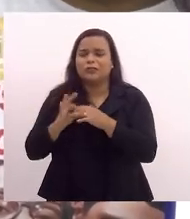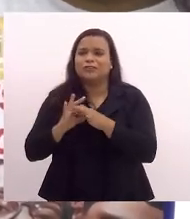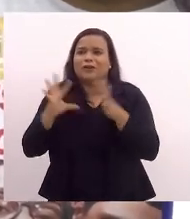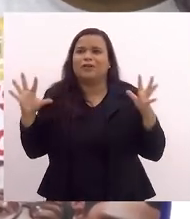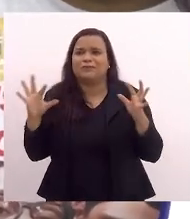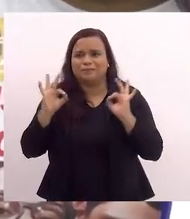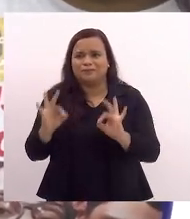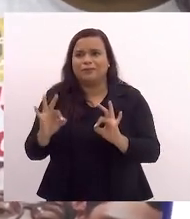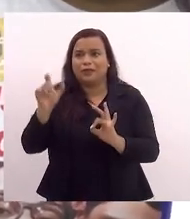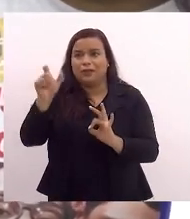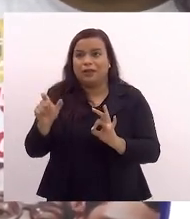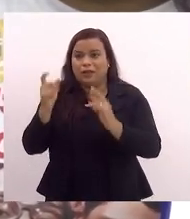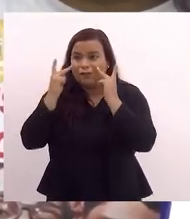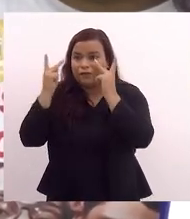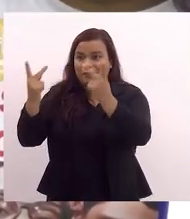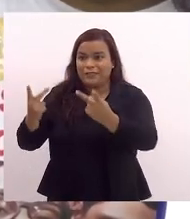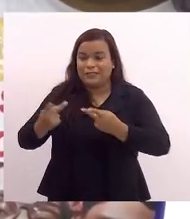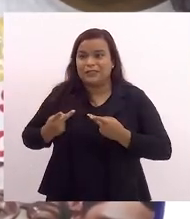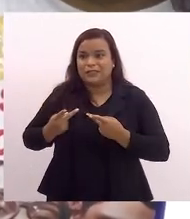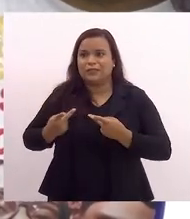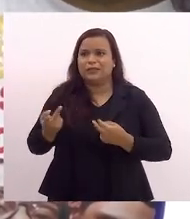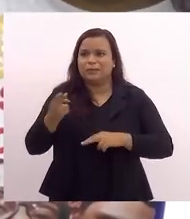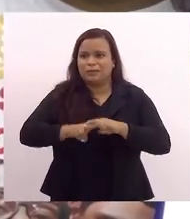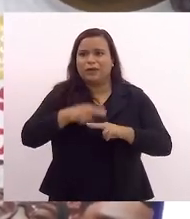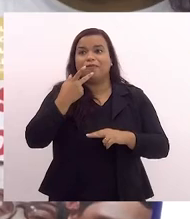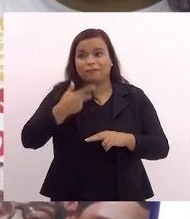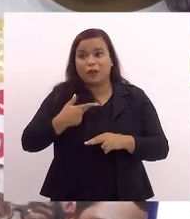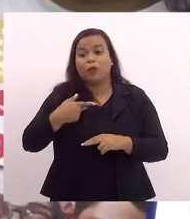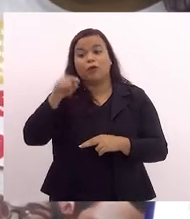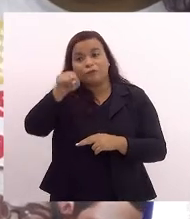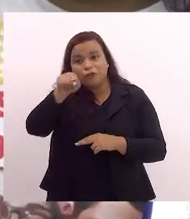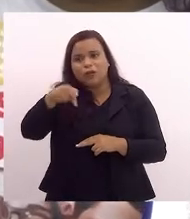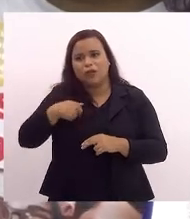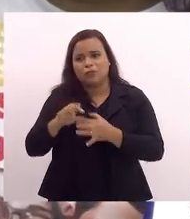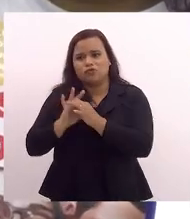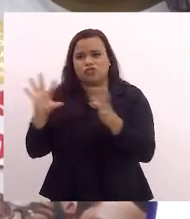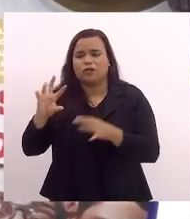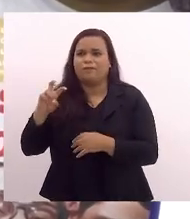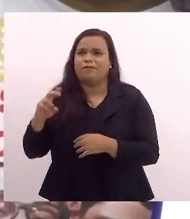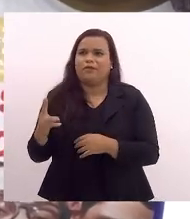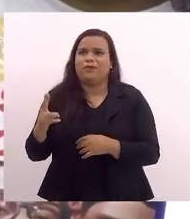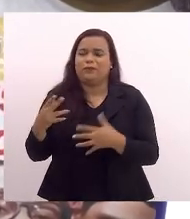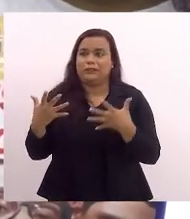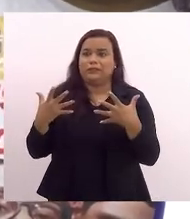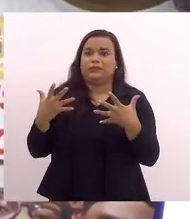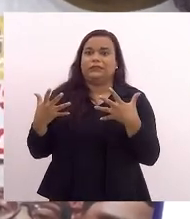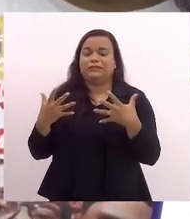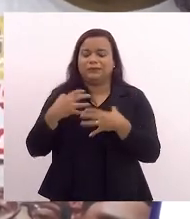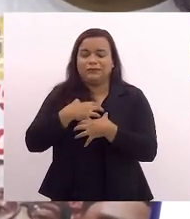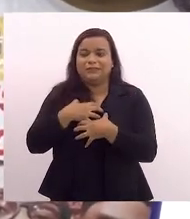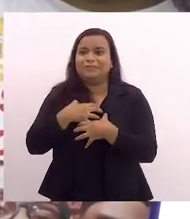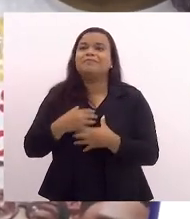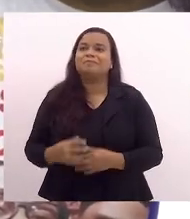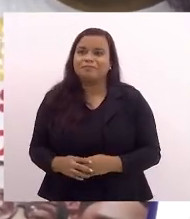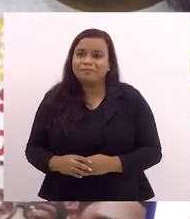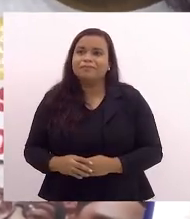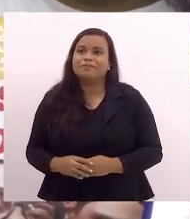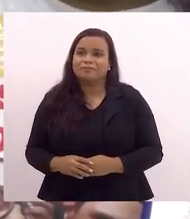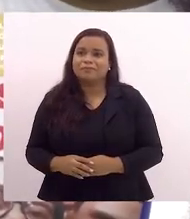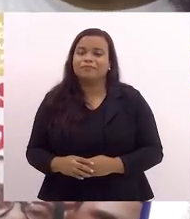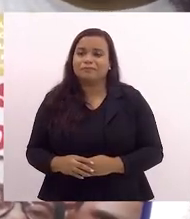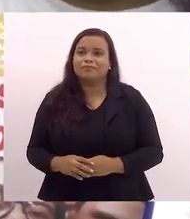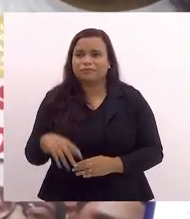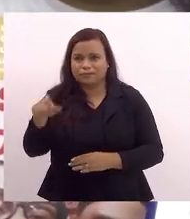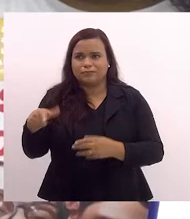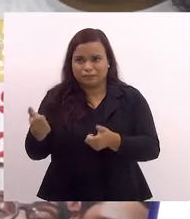Ela foi me visitar uma vez no presídio e falou, eu vou te tirar daqui. E eu tomei aquela palavra para